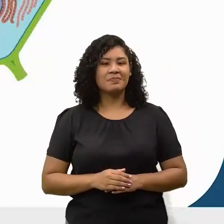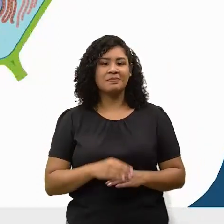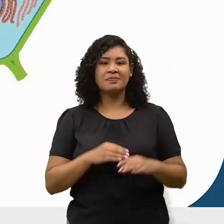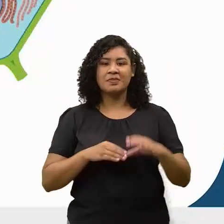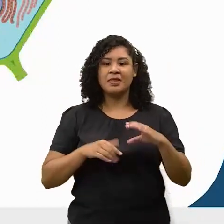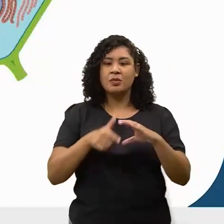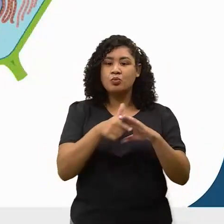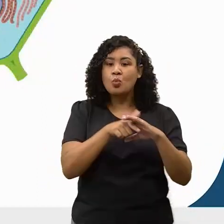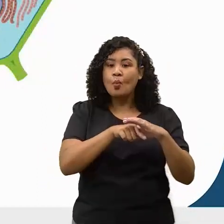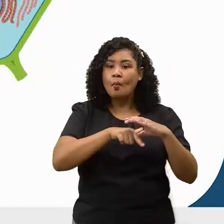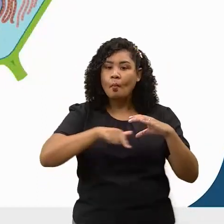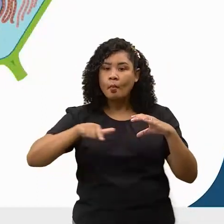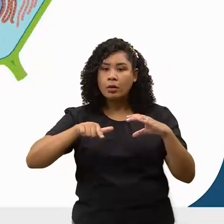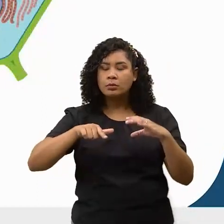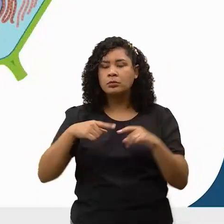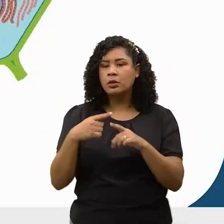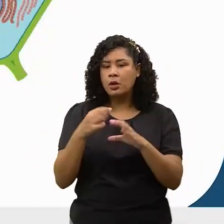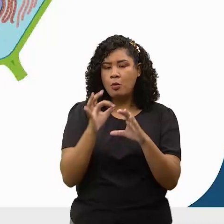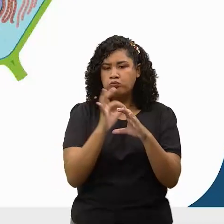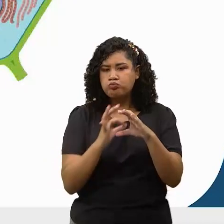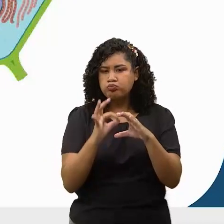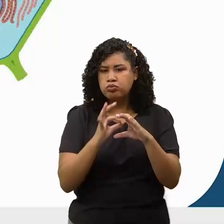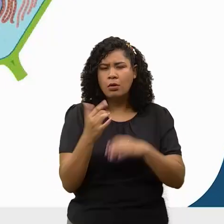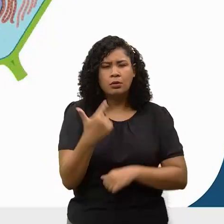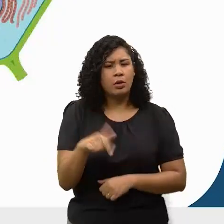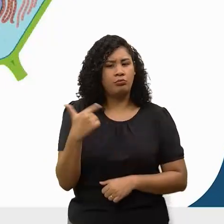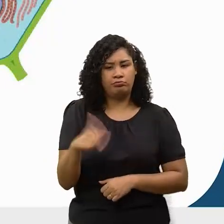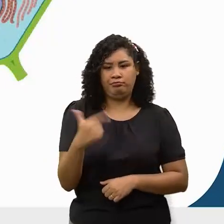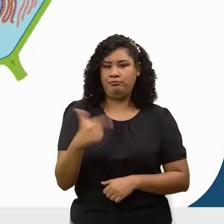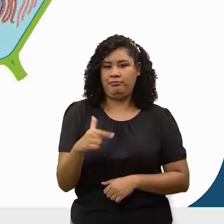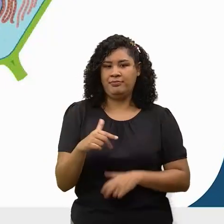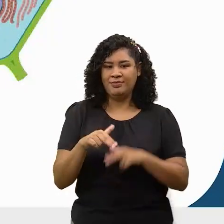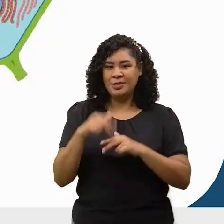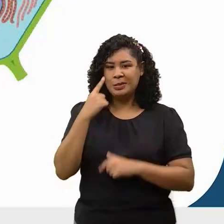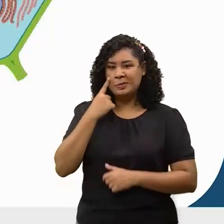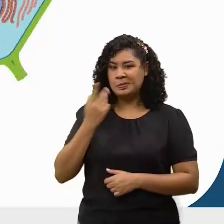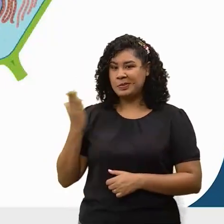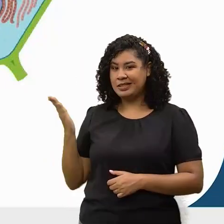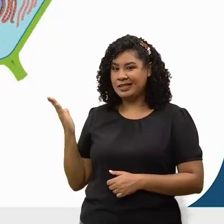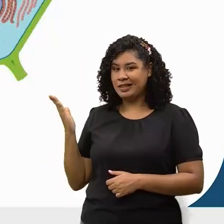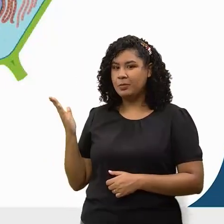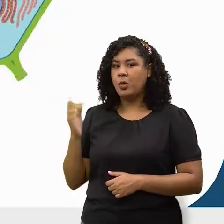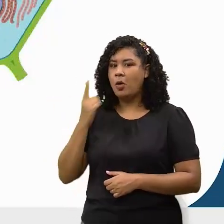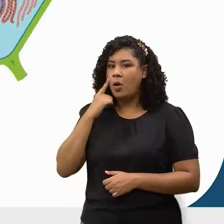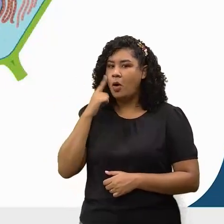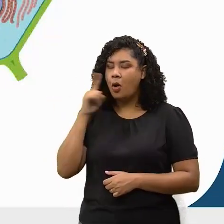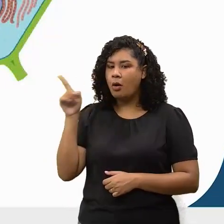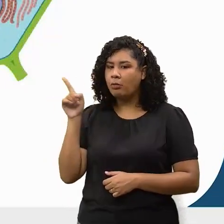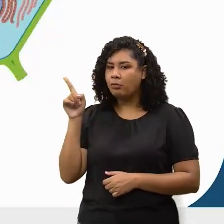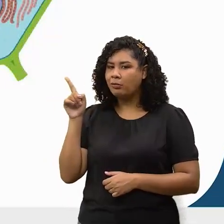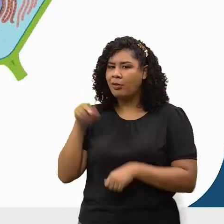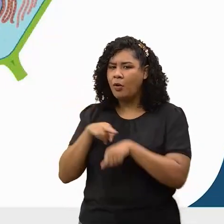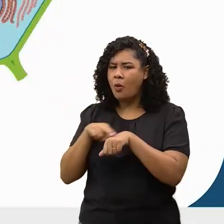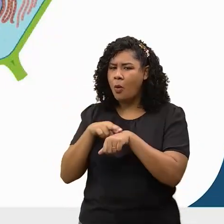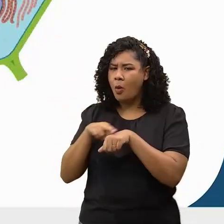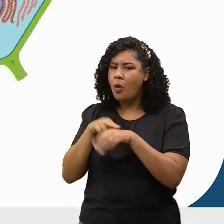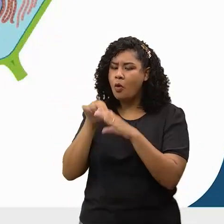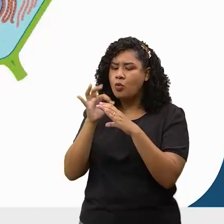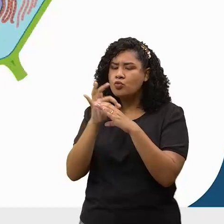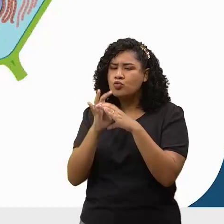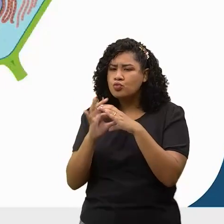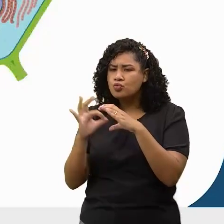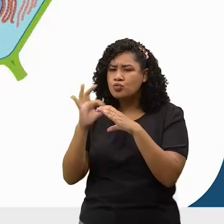possui o núcleo. O núcleo é esse aparato arredondado membranoso que guarda, que protege,